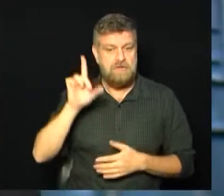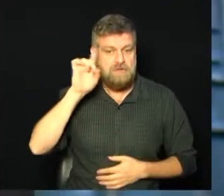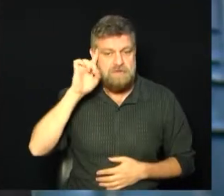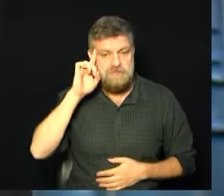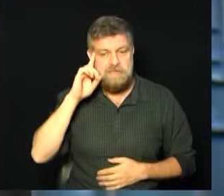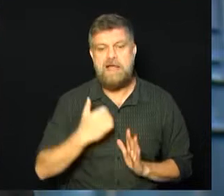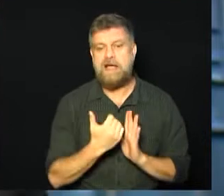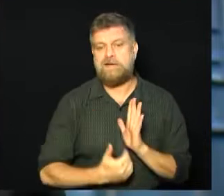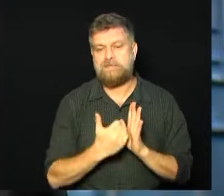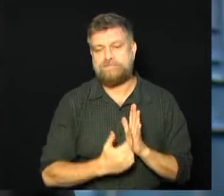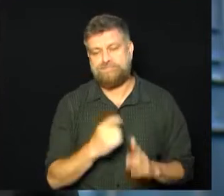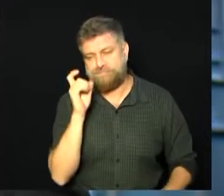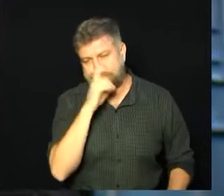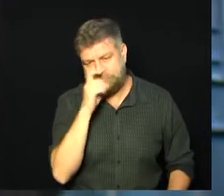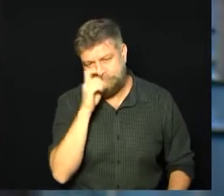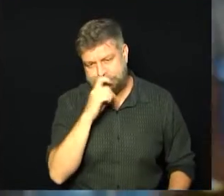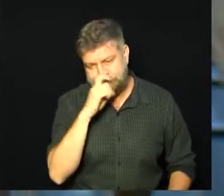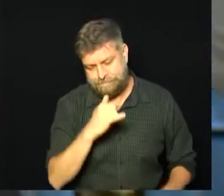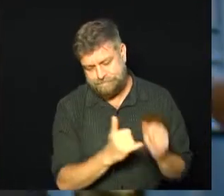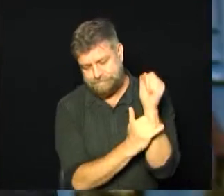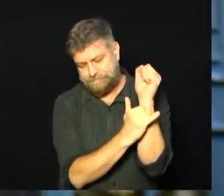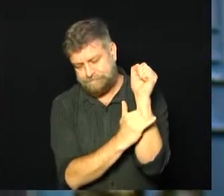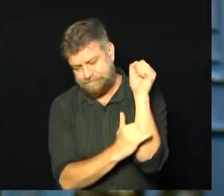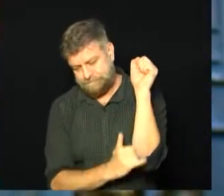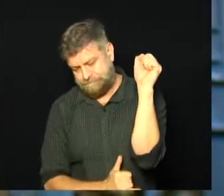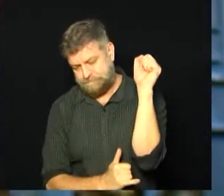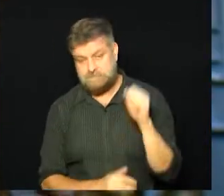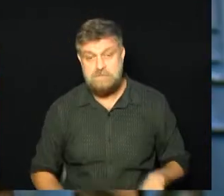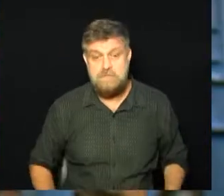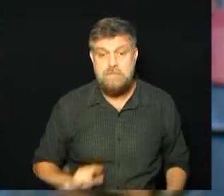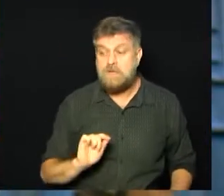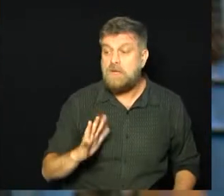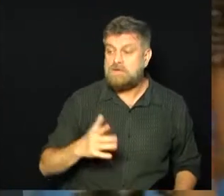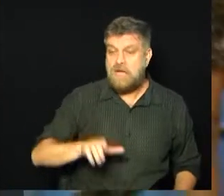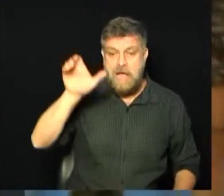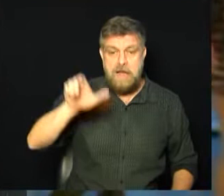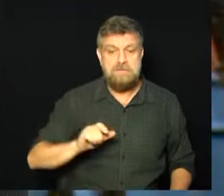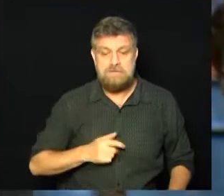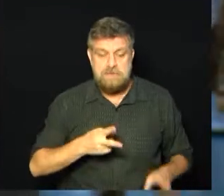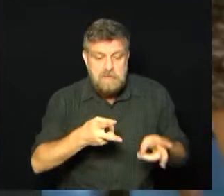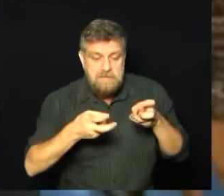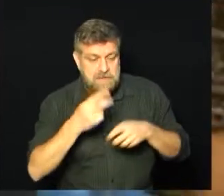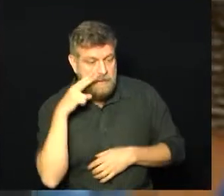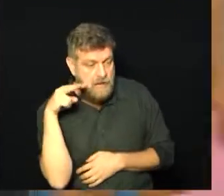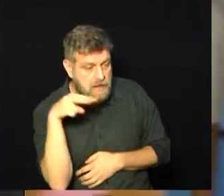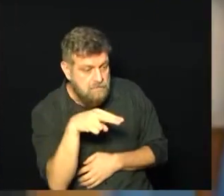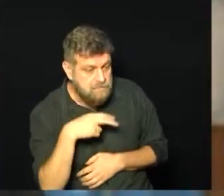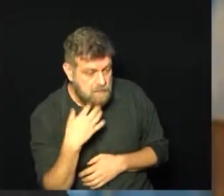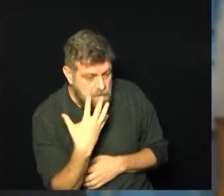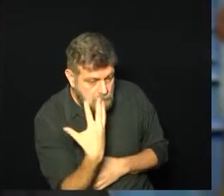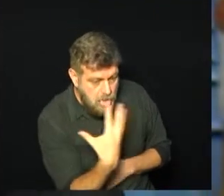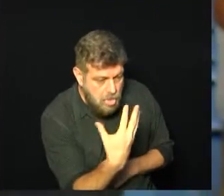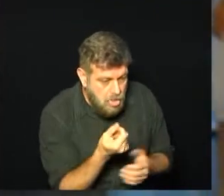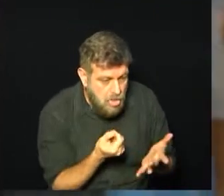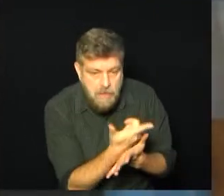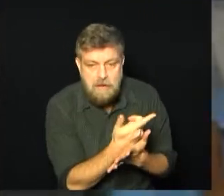da campanha promocional ele alega um suposto desconto. E aí o consumidor não percebe, ele só está vendo o preço chamativo ali.